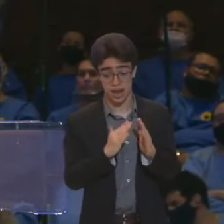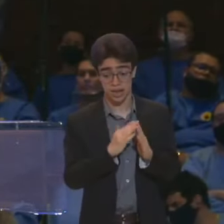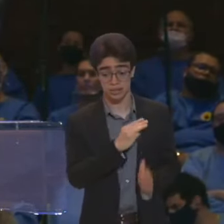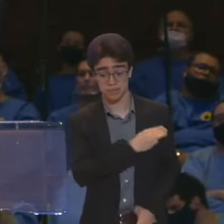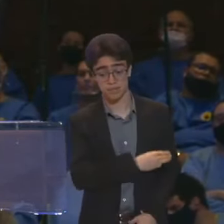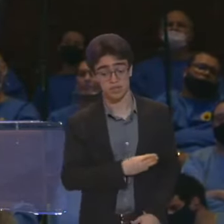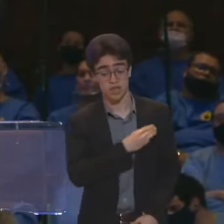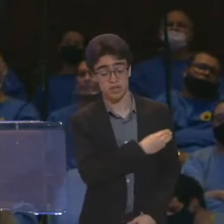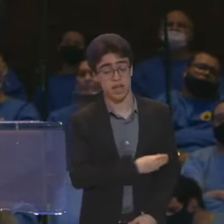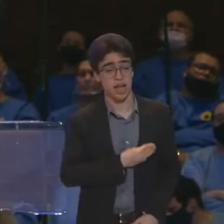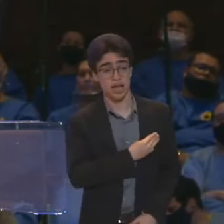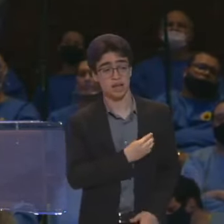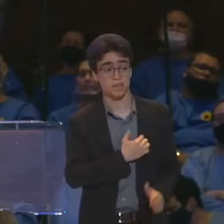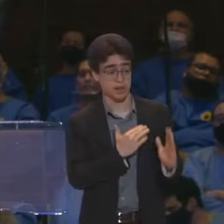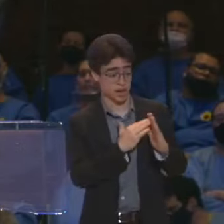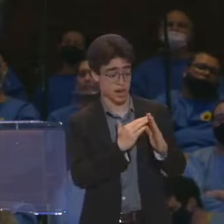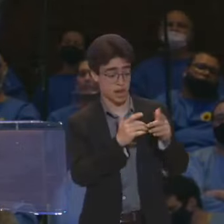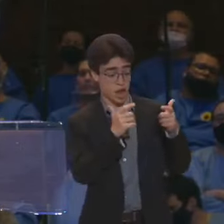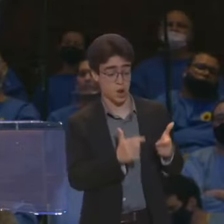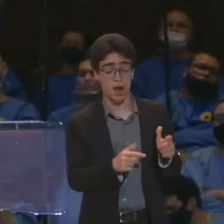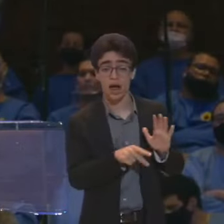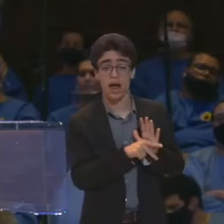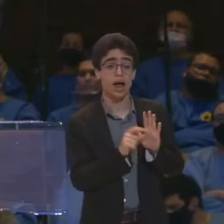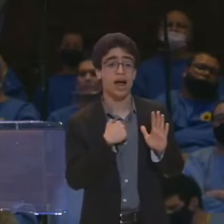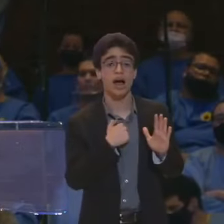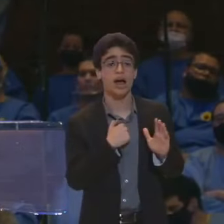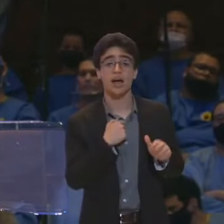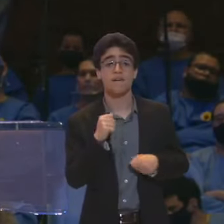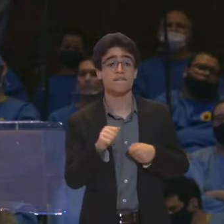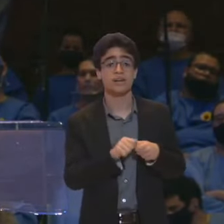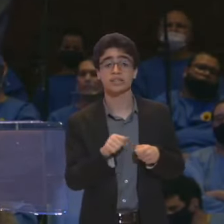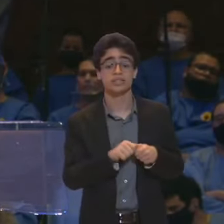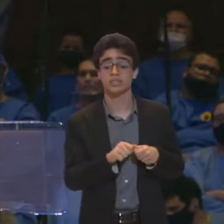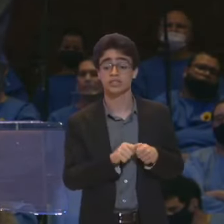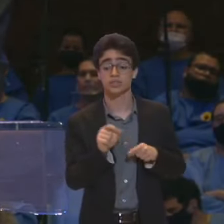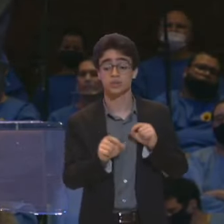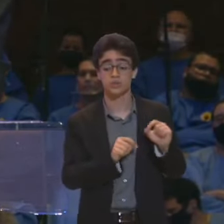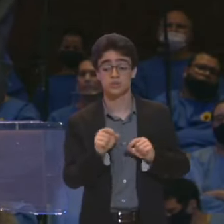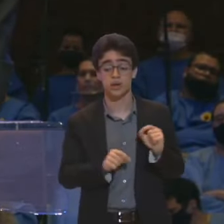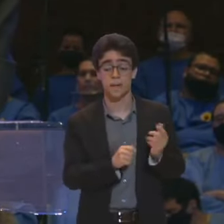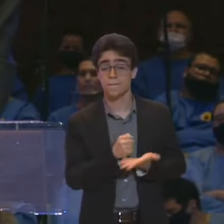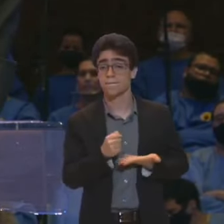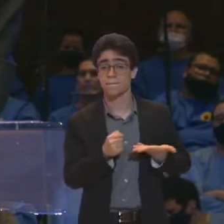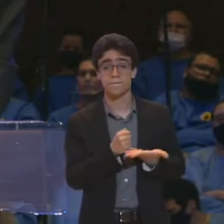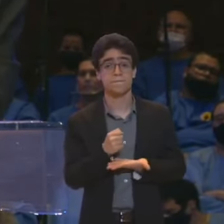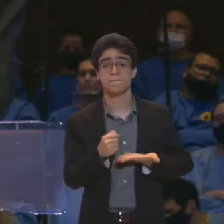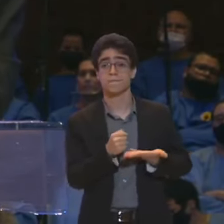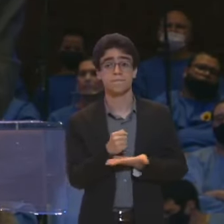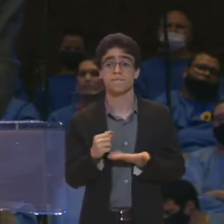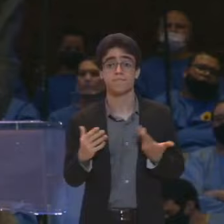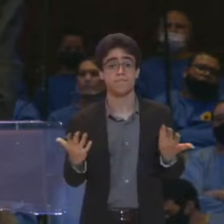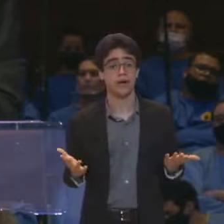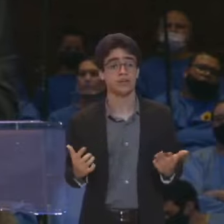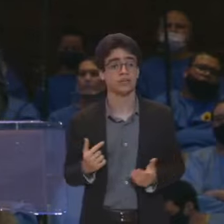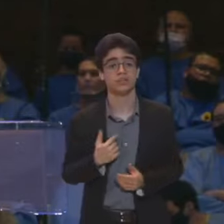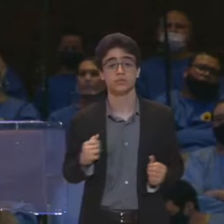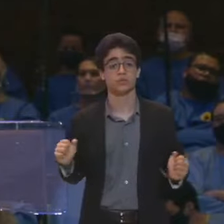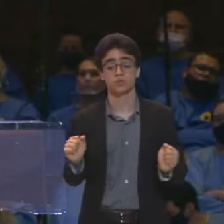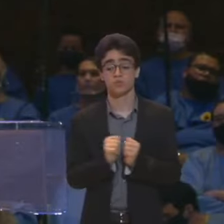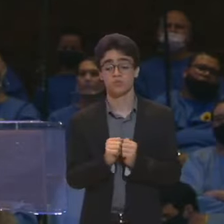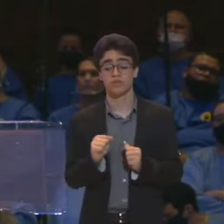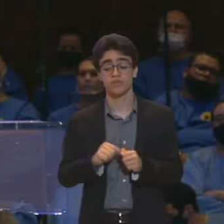minha casa evangelística, o que é que eu estou construindo como fundamento? Como está sendo a minha